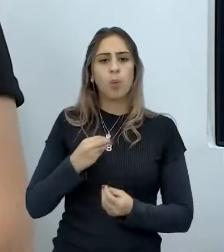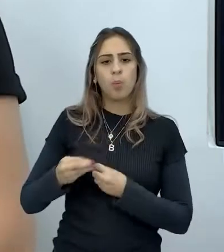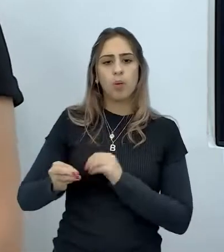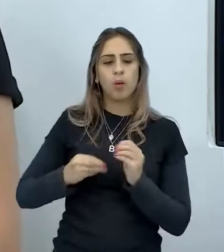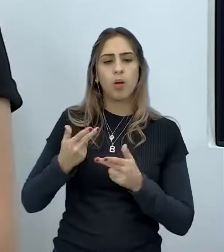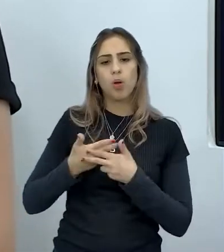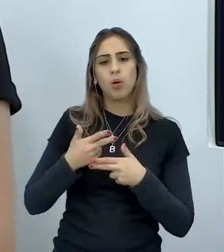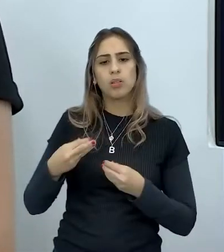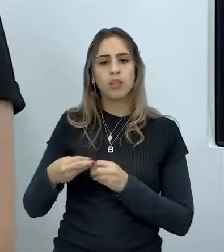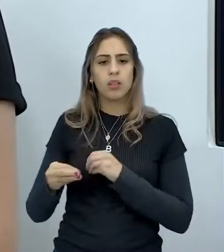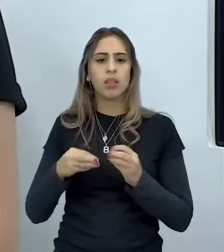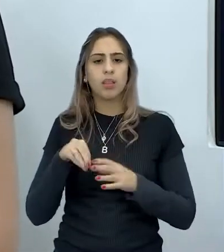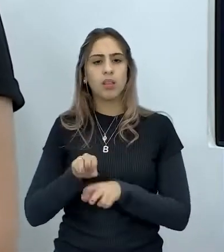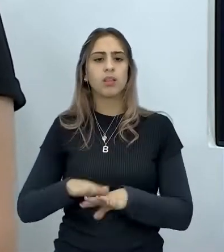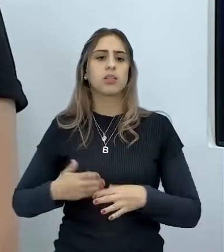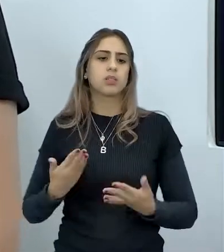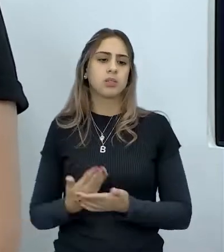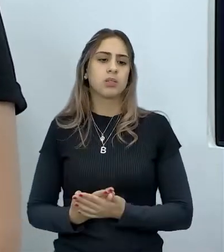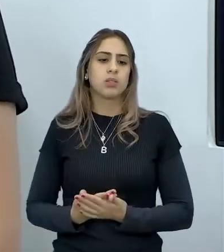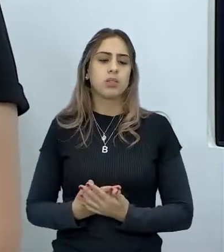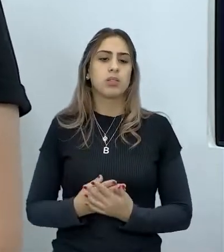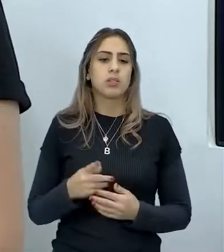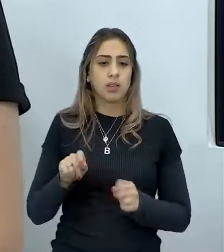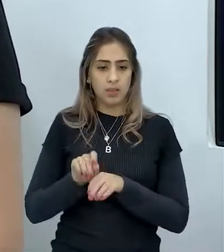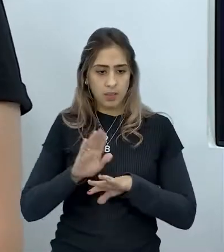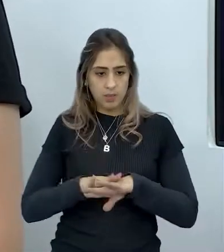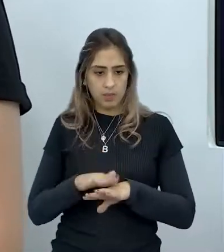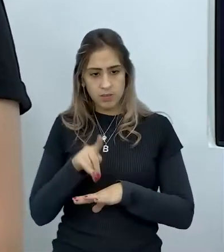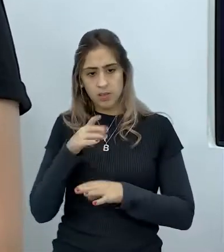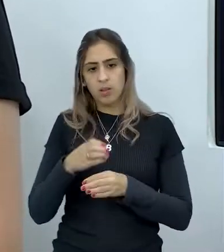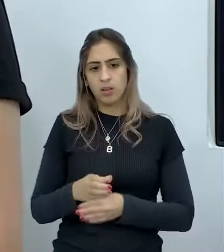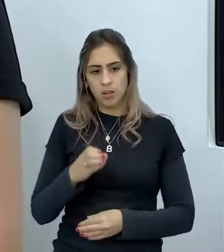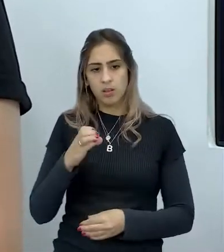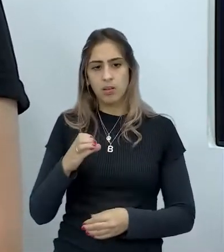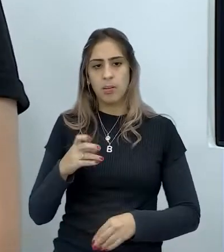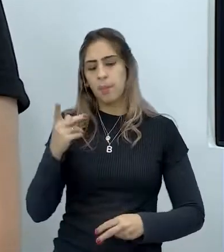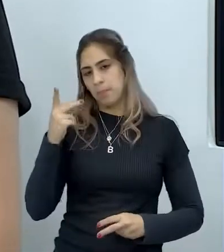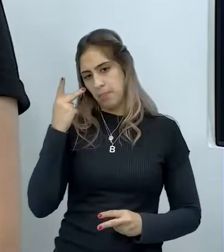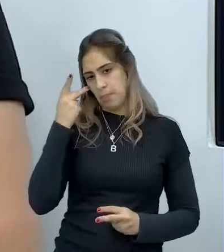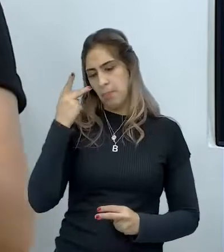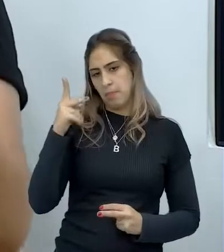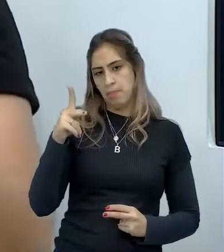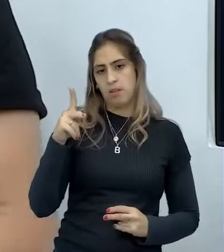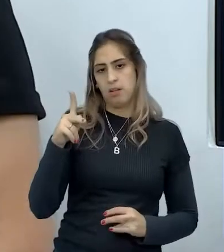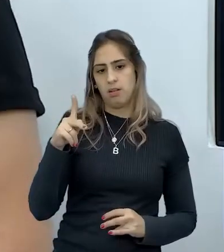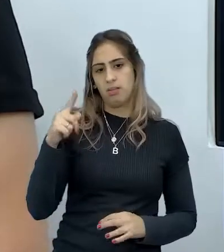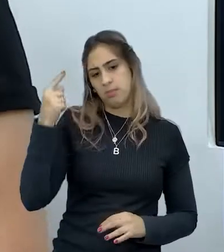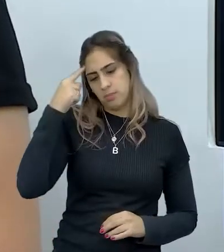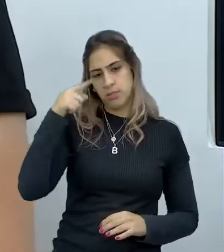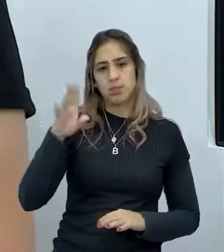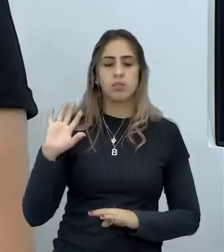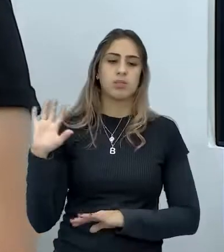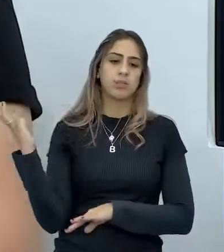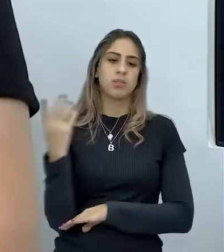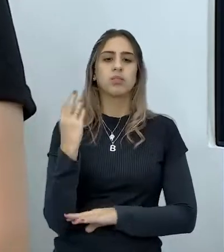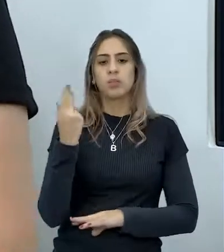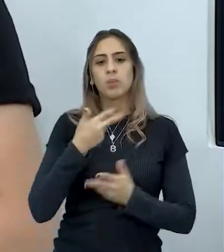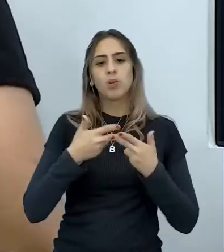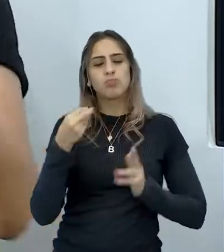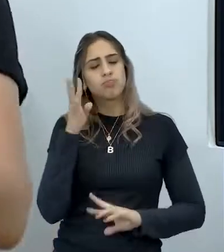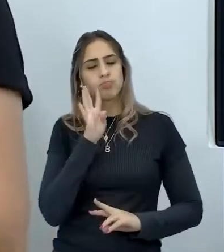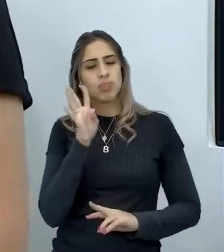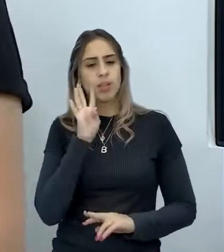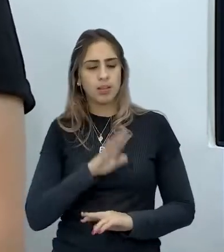descartáveis e coisas descartáveis na escola. Então eles fizeram essas garrafinhas justamente para ir pensando no meio ambiente. Eu achei uma iniciativa super